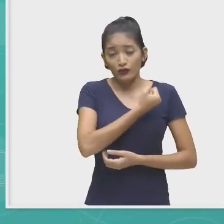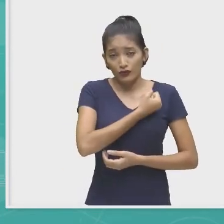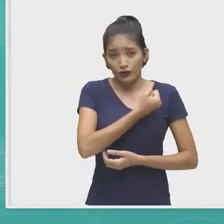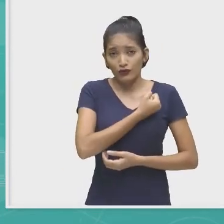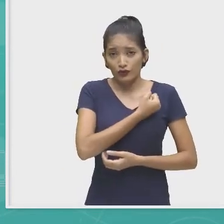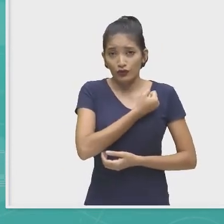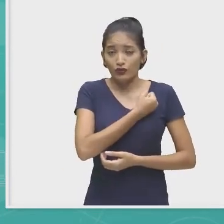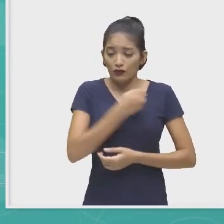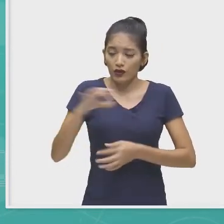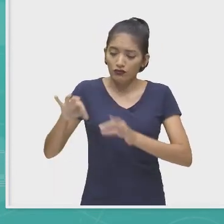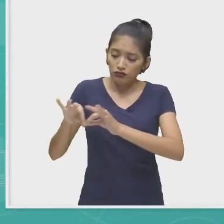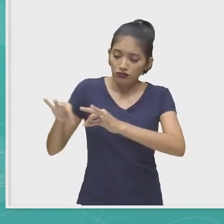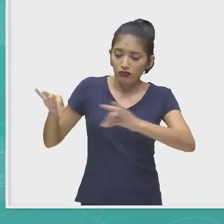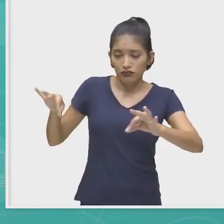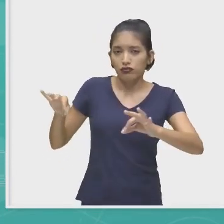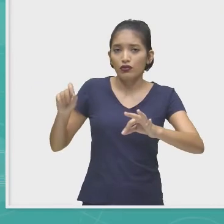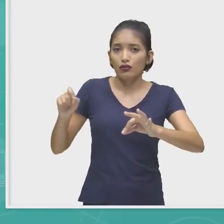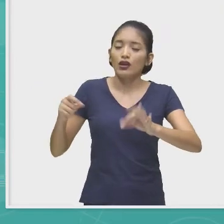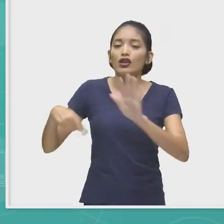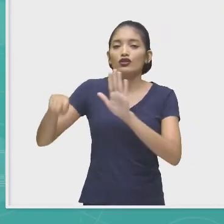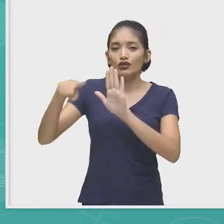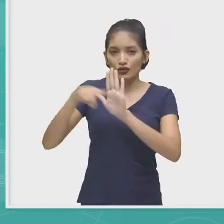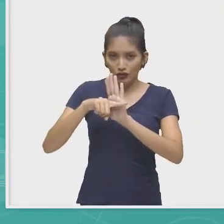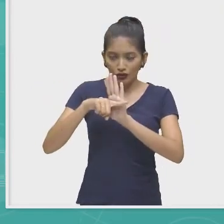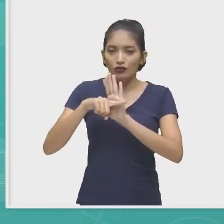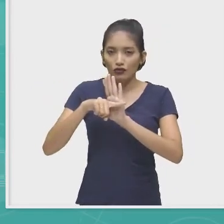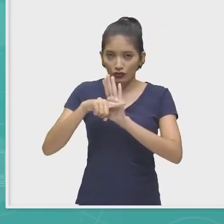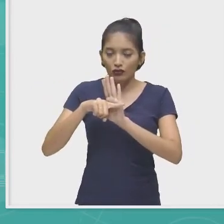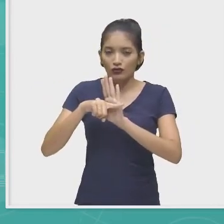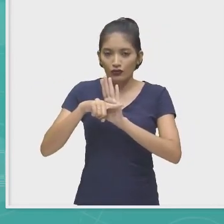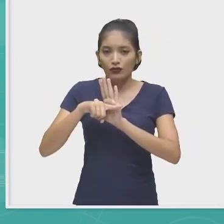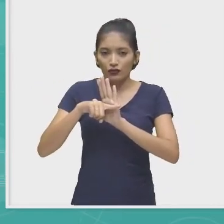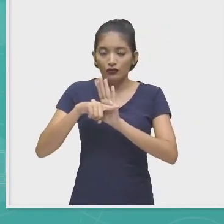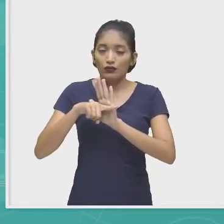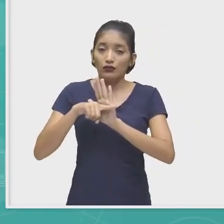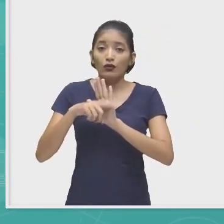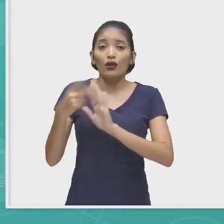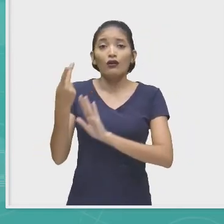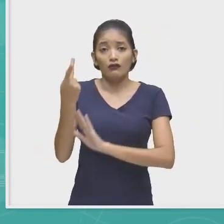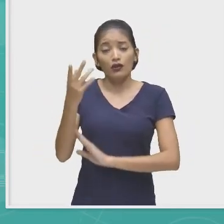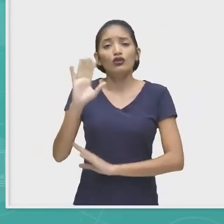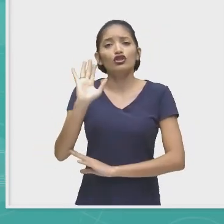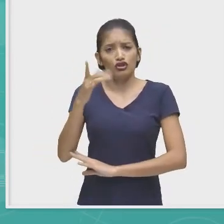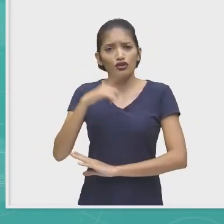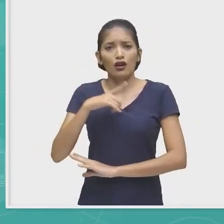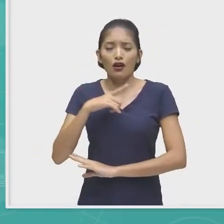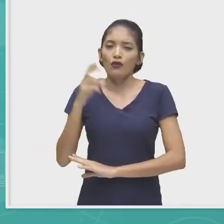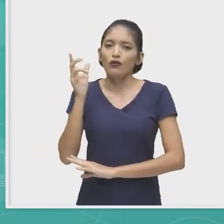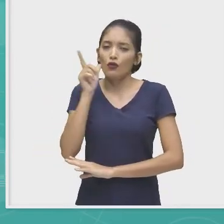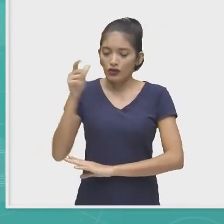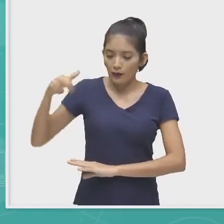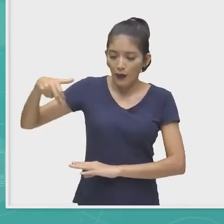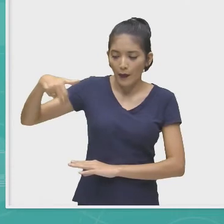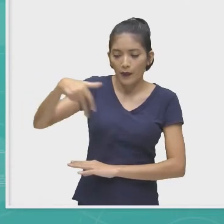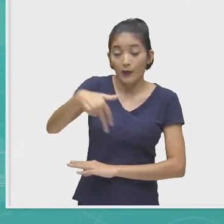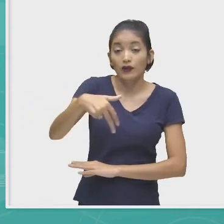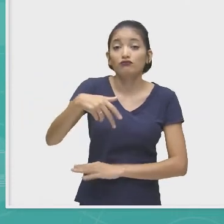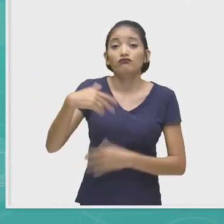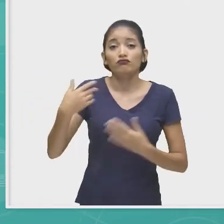do percurso e subtrair do valor que você já percorreu. Então você teria o